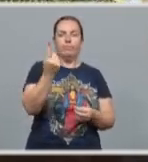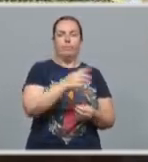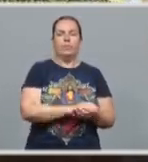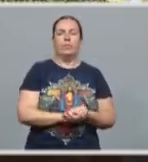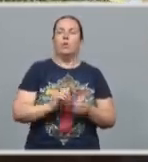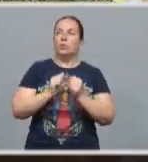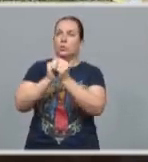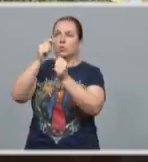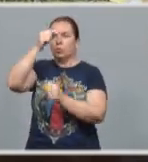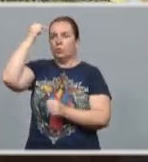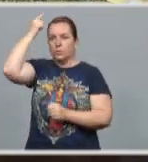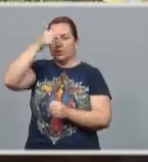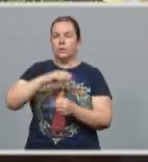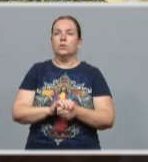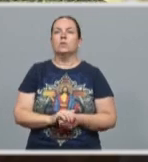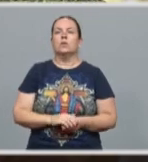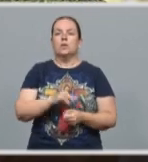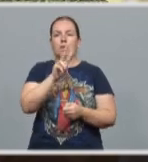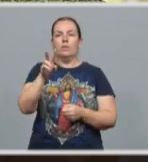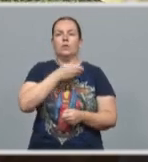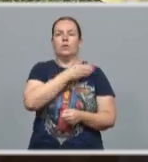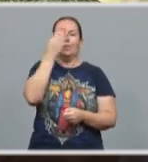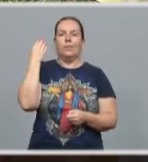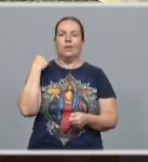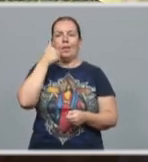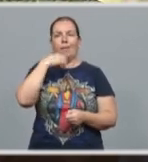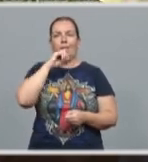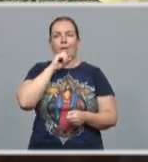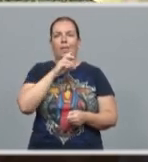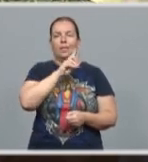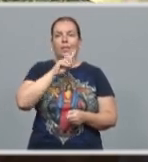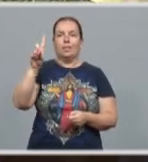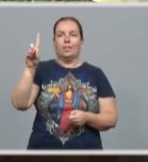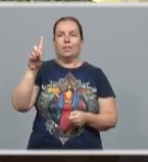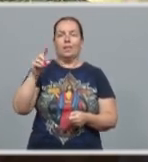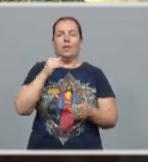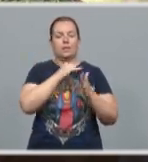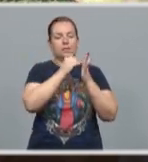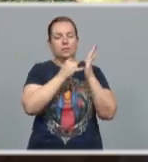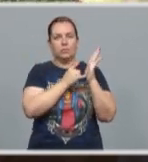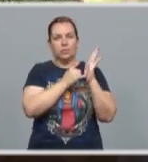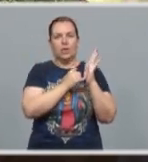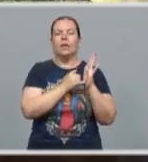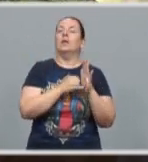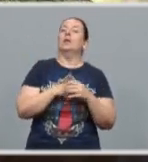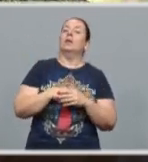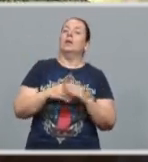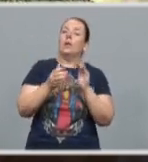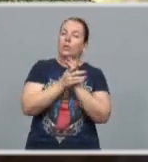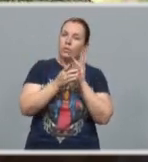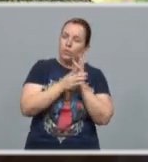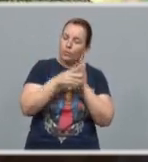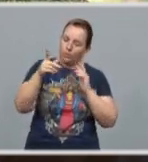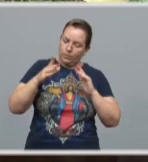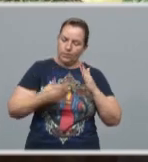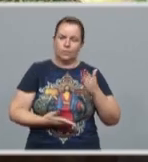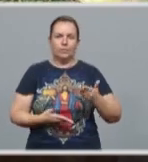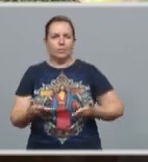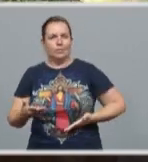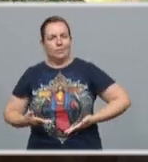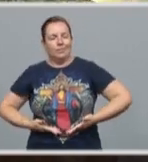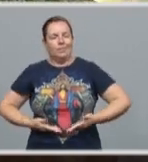os vossos santos, a Virgem Maria, Mãe de Deus, São José, seu esposo, os vossos